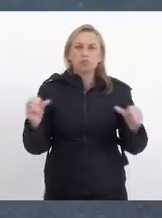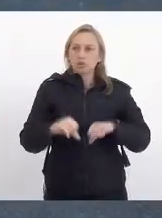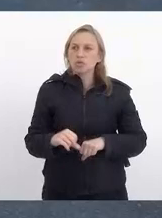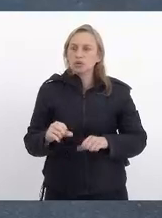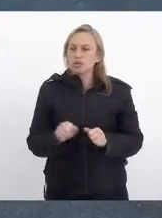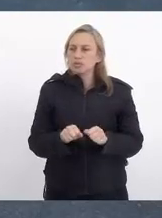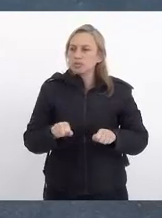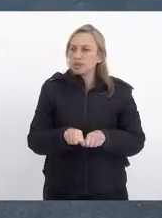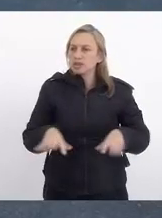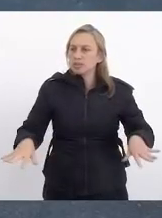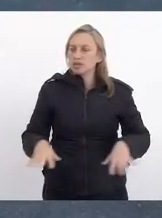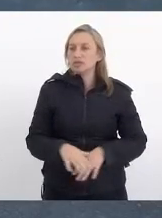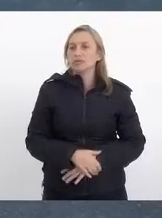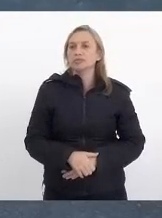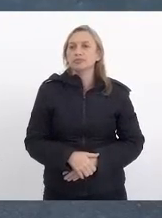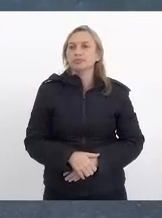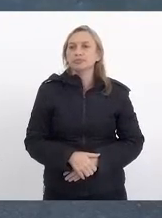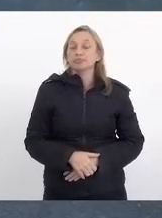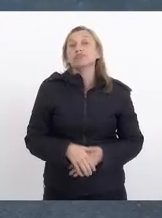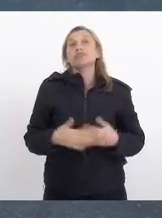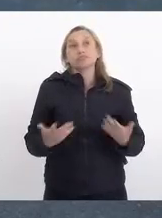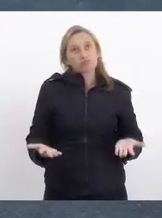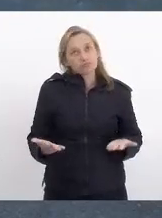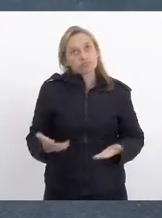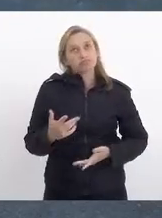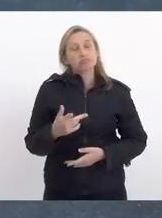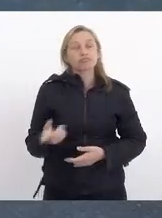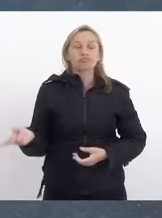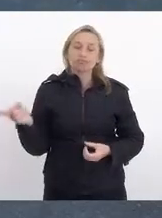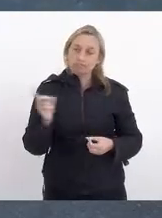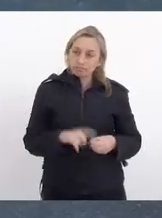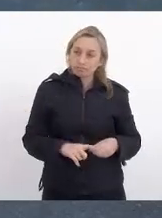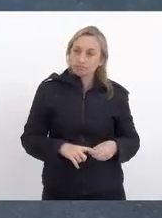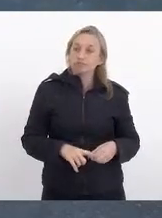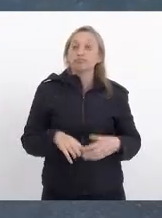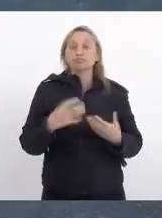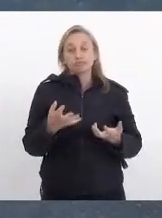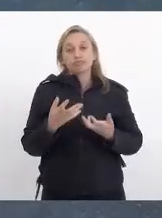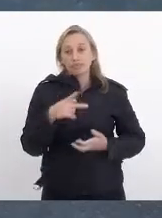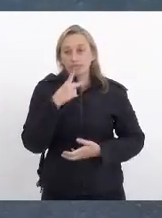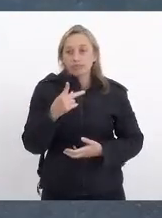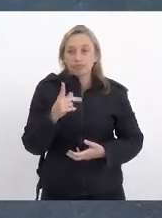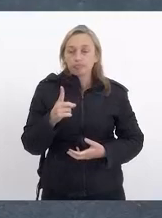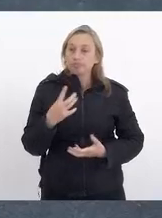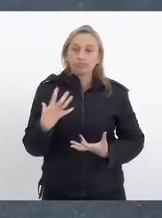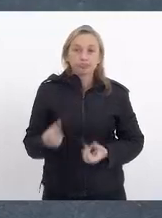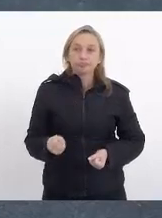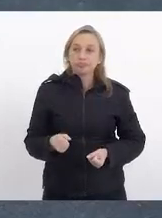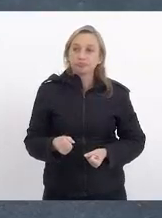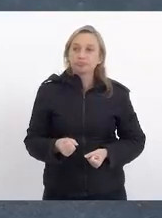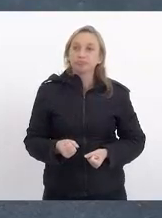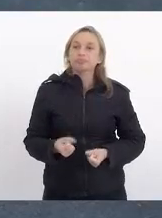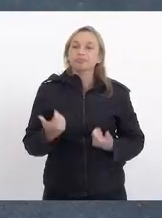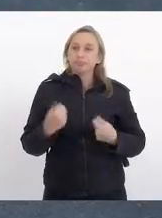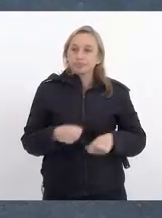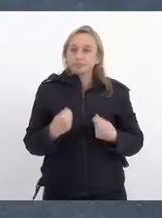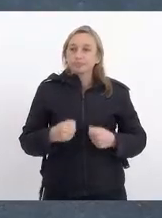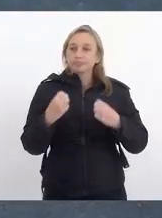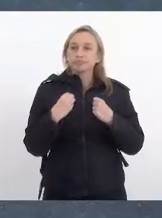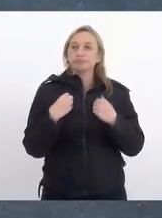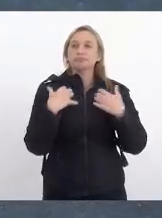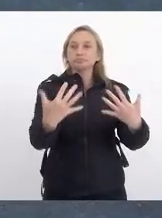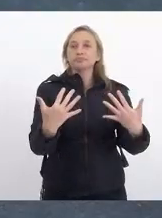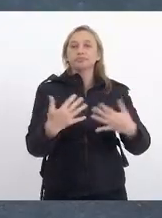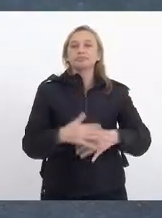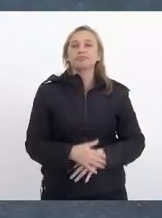momento dessa pandemia E aí nós vamos ter de volta isso eu quero dizer que eu não vou para tu nós vamos fazer uma audiência